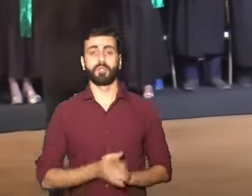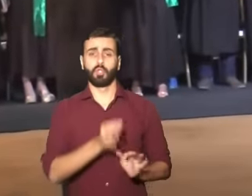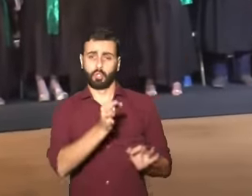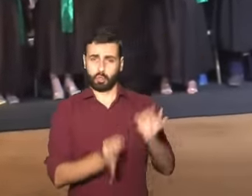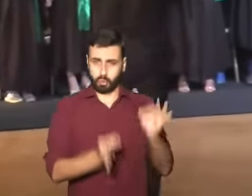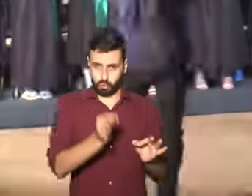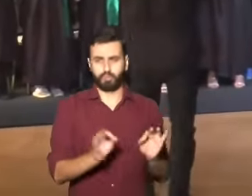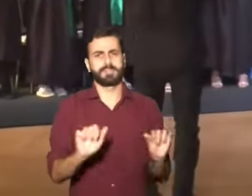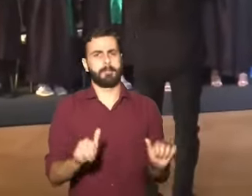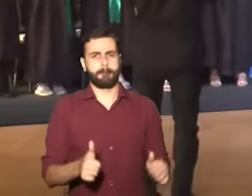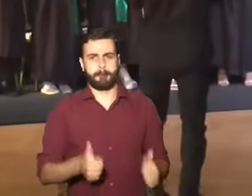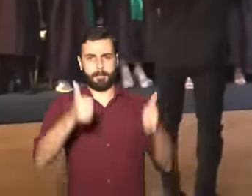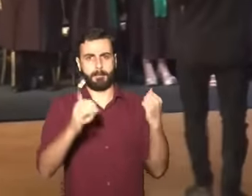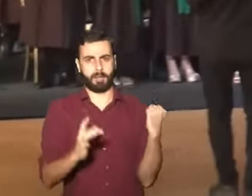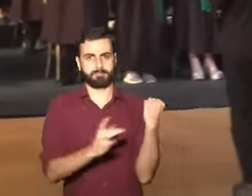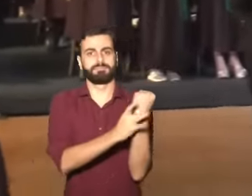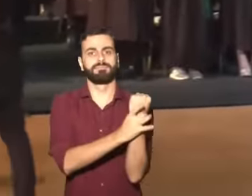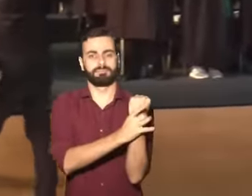Justiça que se fortaleça